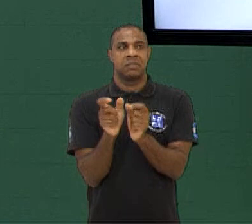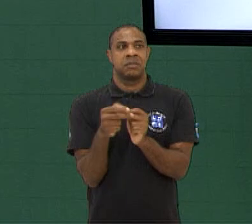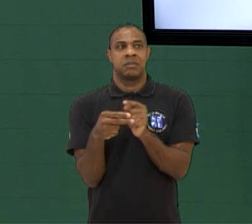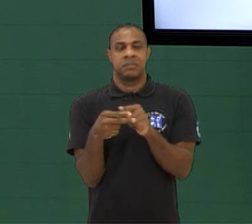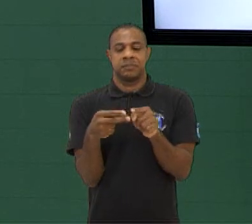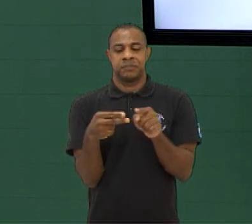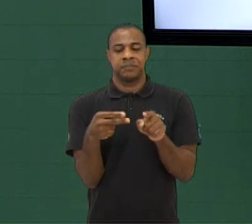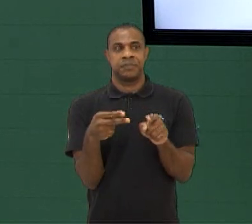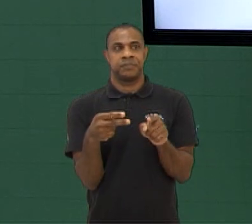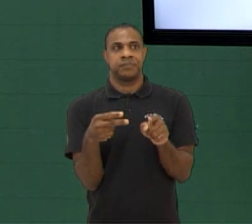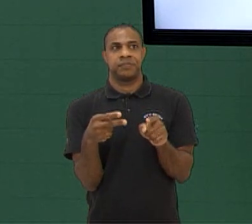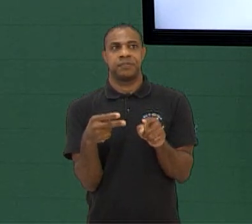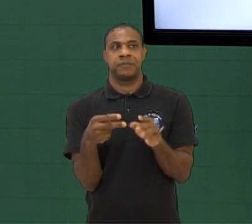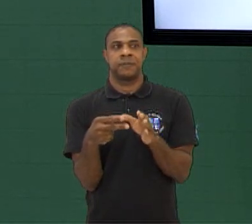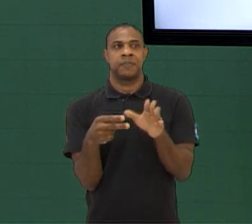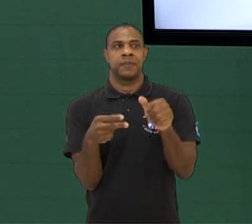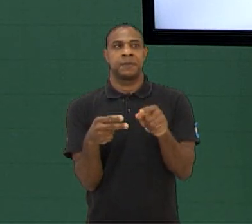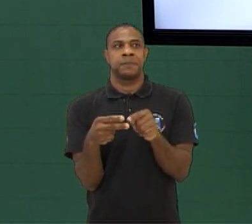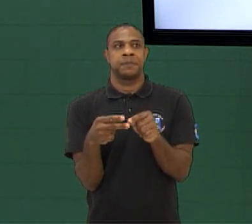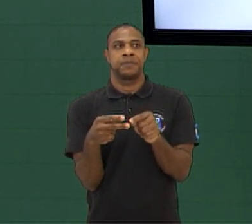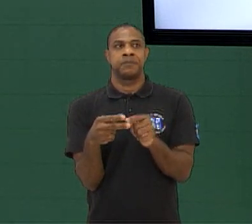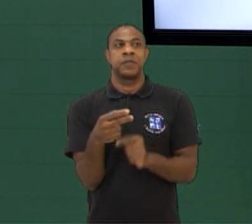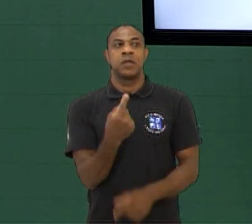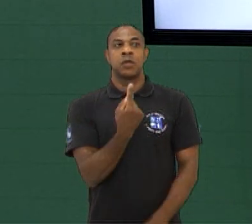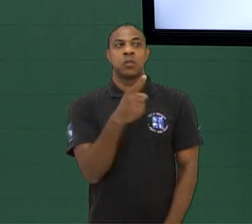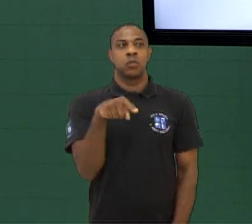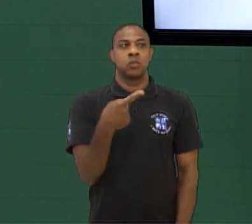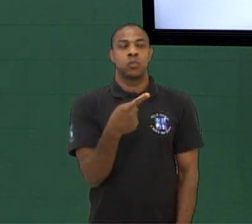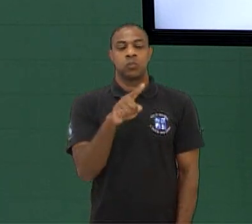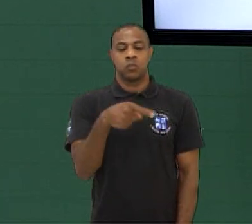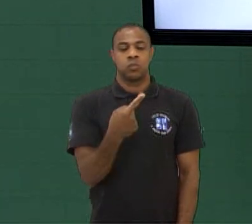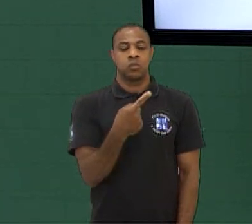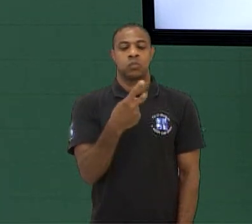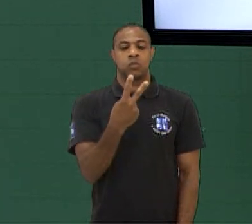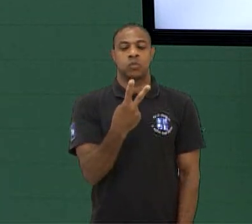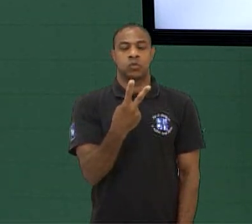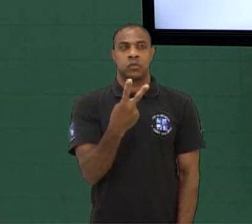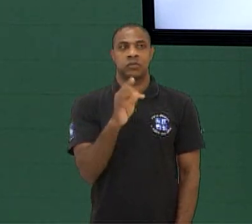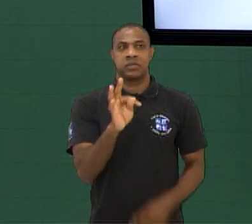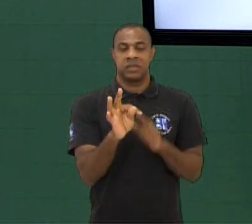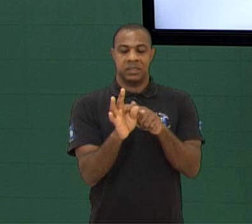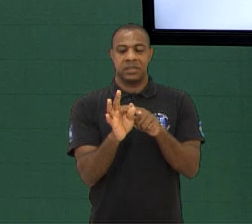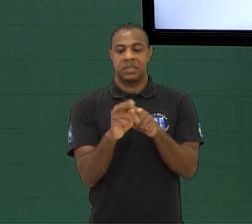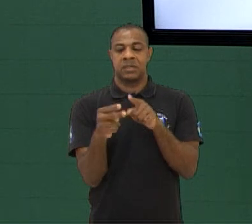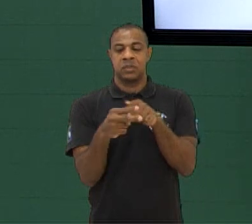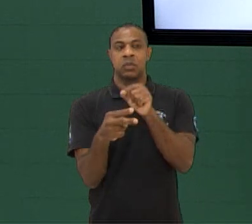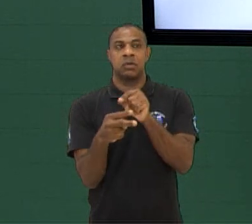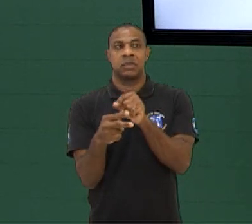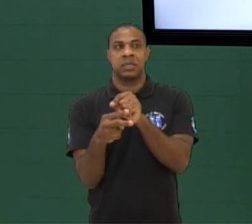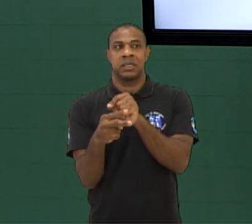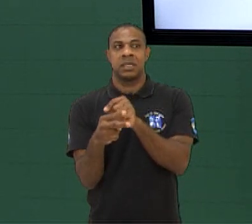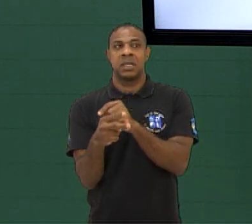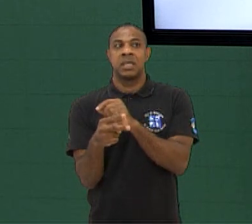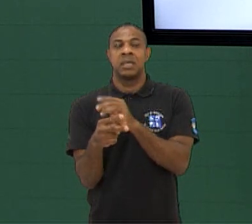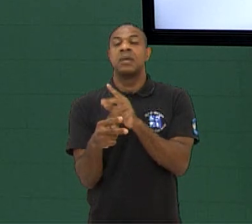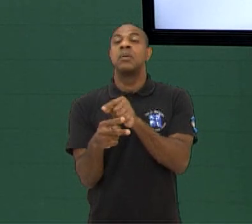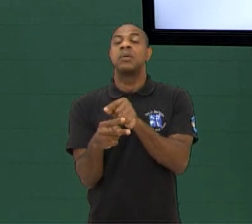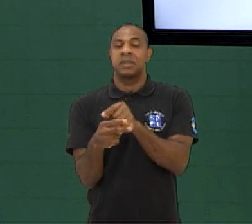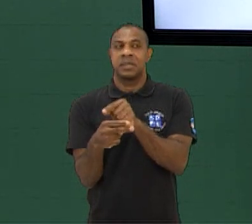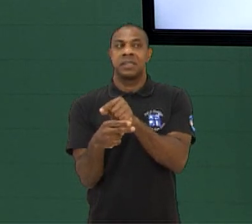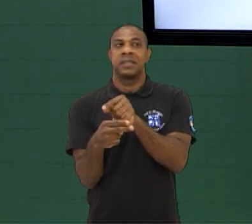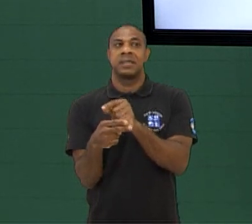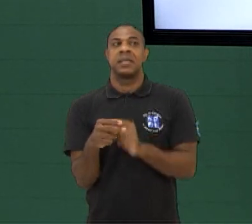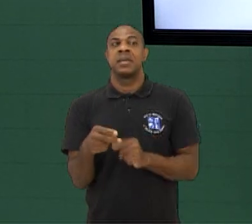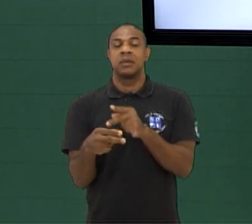primeiro membro, eu vou tirar do segundo membro e vou registrar essa conta. O contrário de